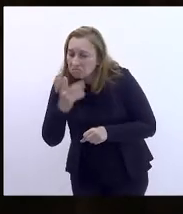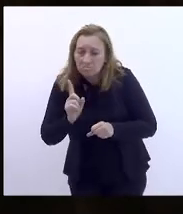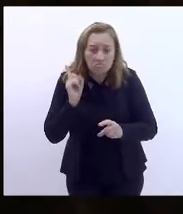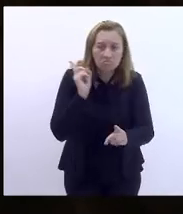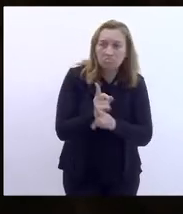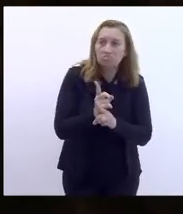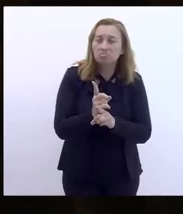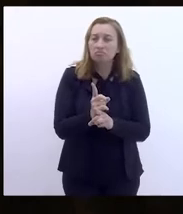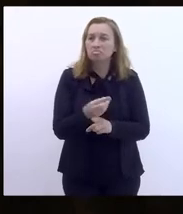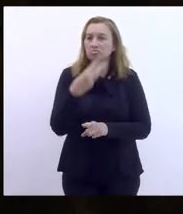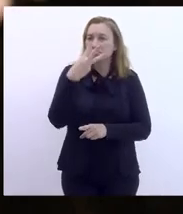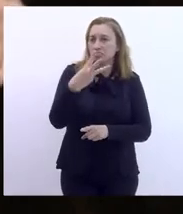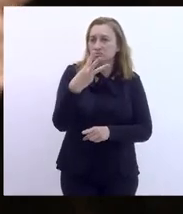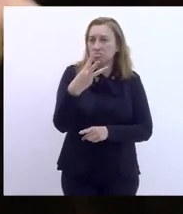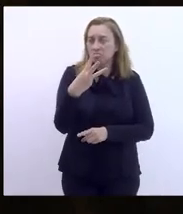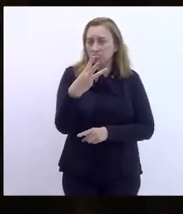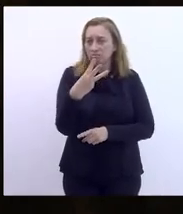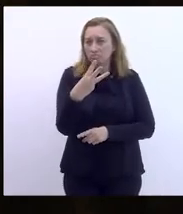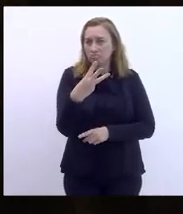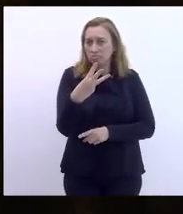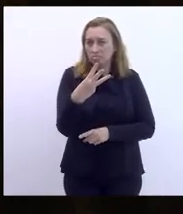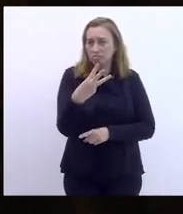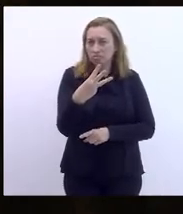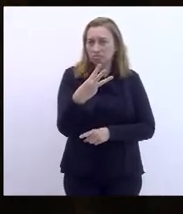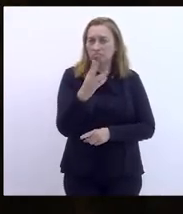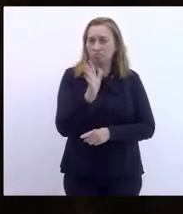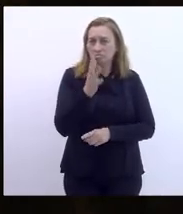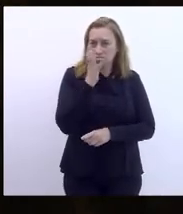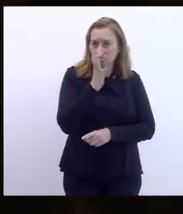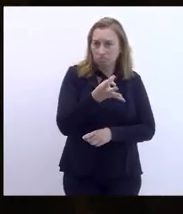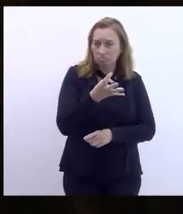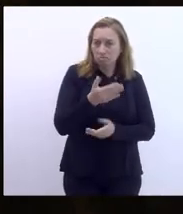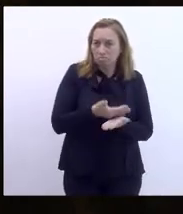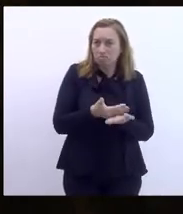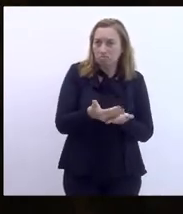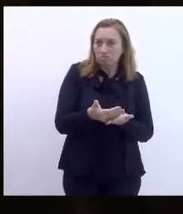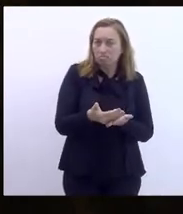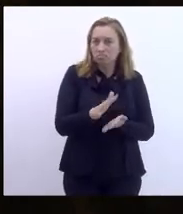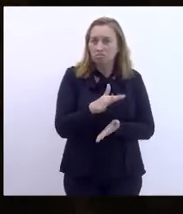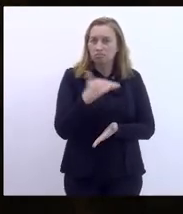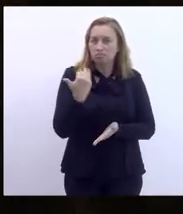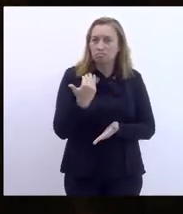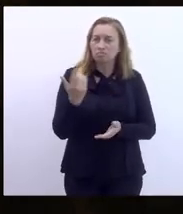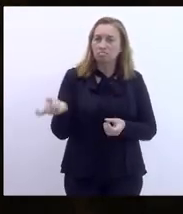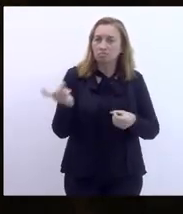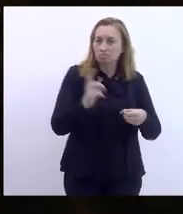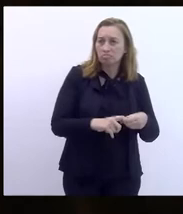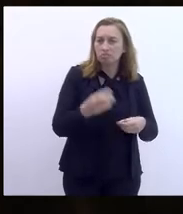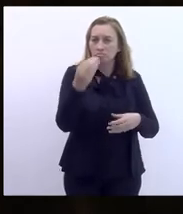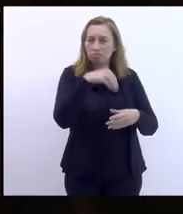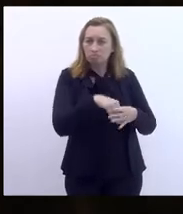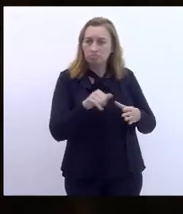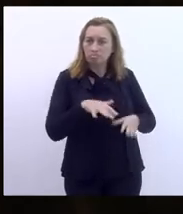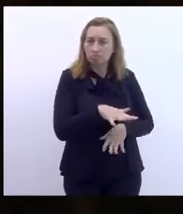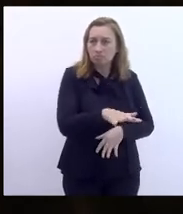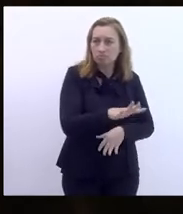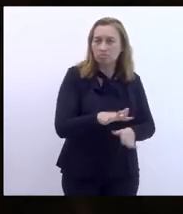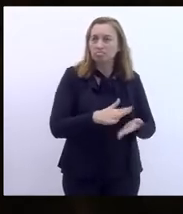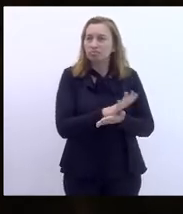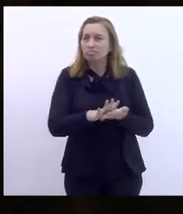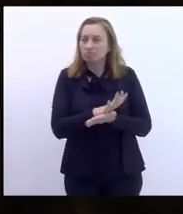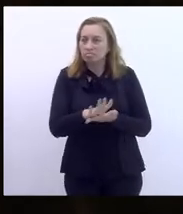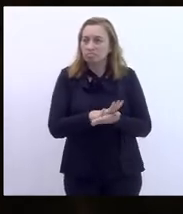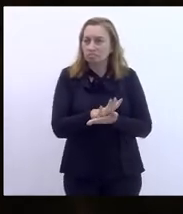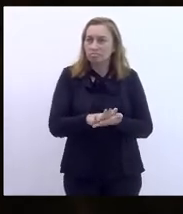descobrir que 3 ao gozes que nós já tentamos denunciar dentro do início deixar acima voltaram para da nossa comunidade Então